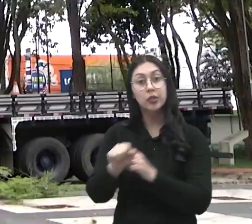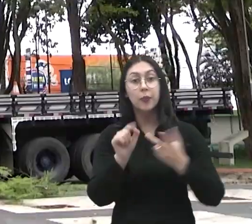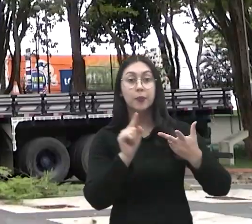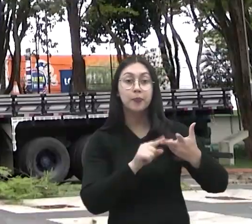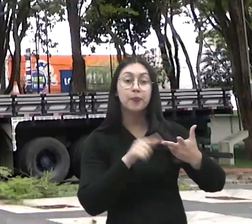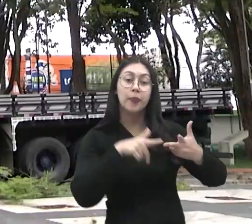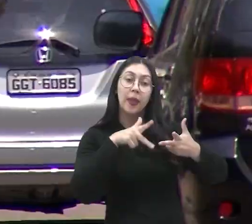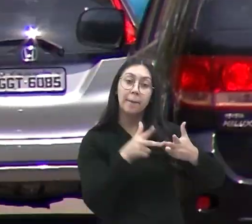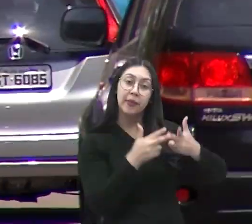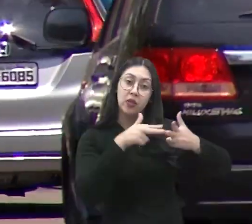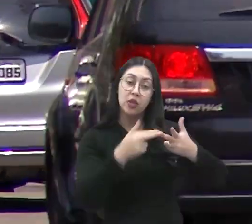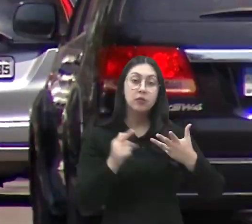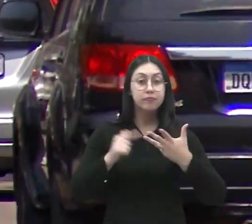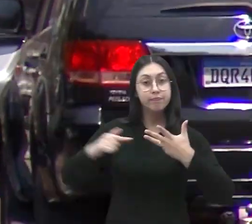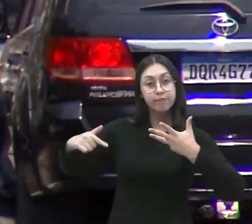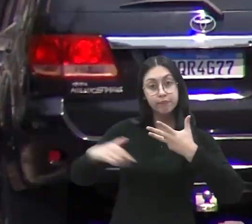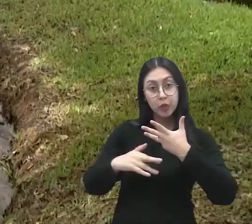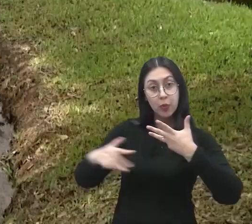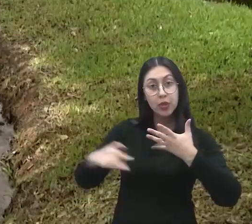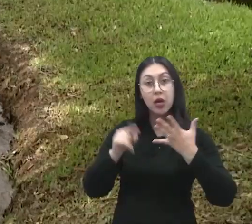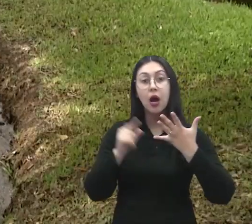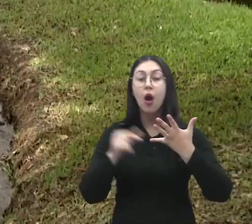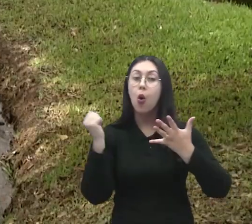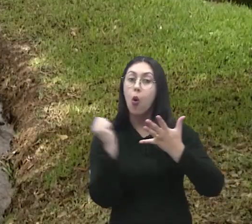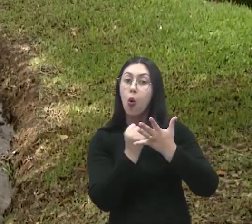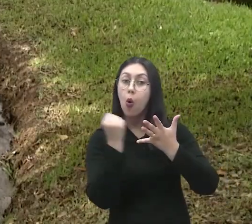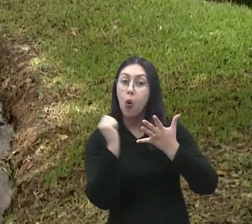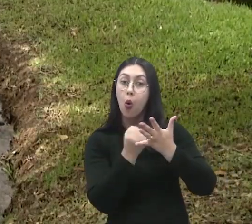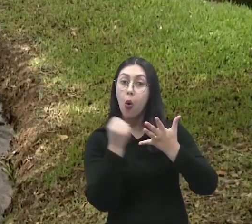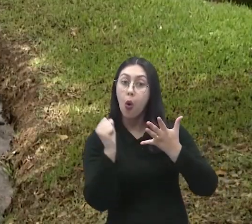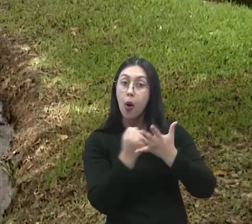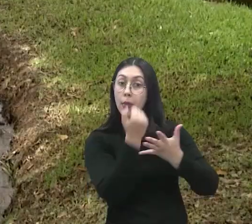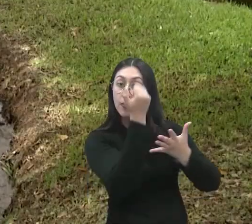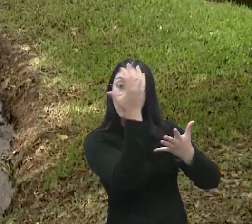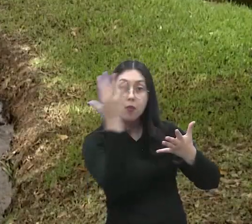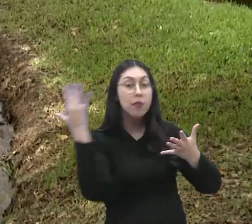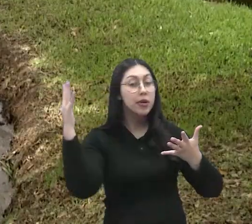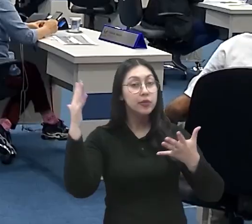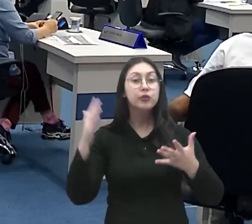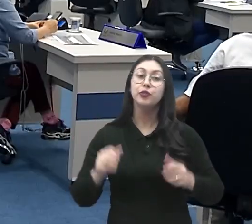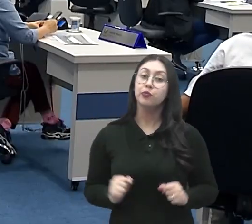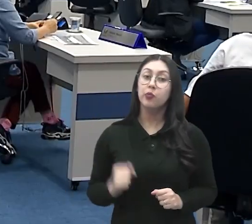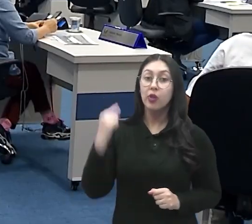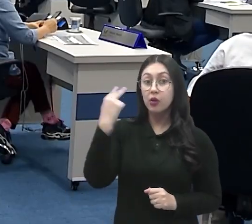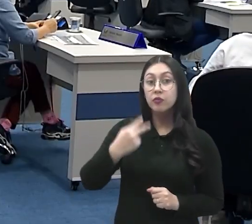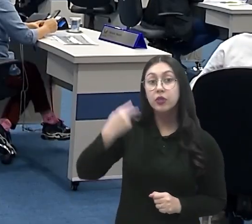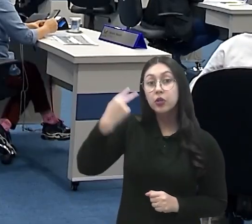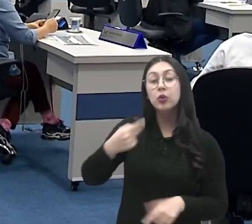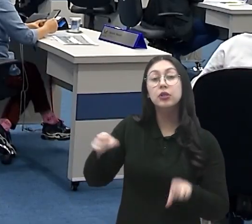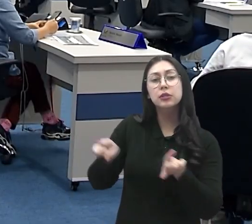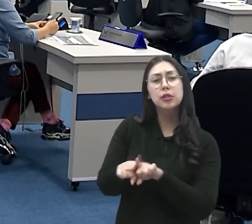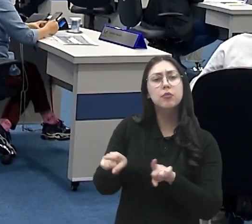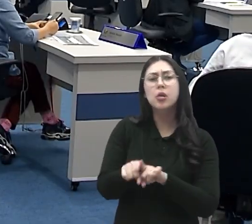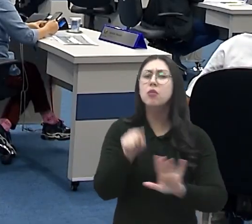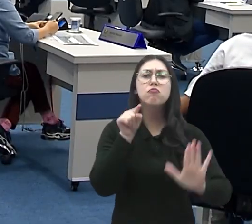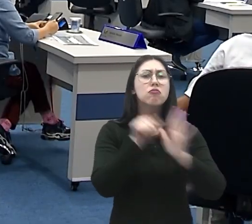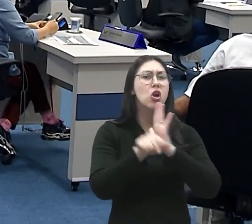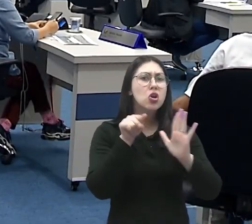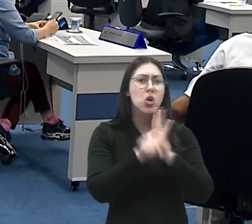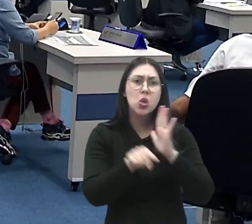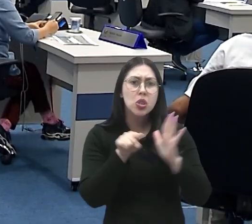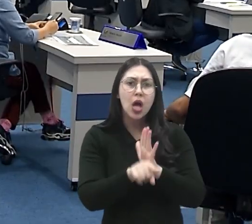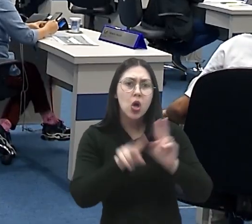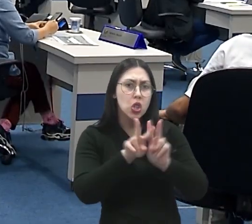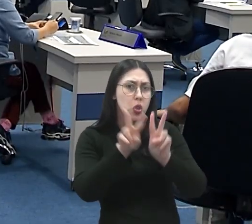manutenção pública, mobilidade urbana e obras para serviços de meio ambiente. Os vereadores também fizeram